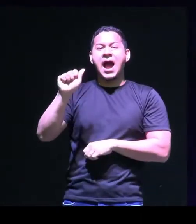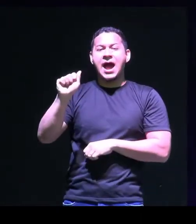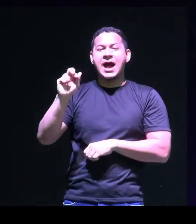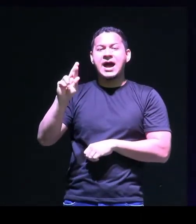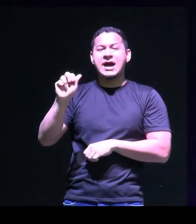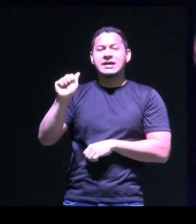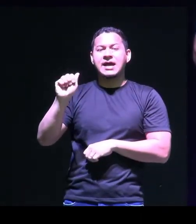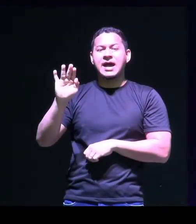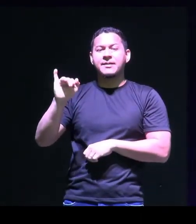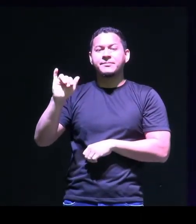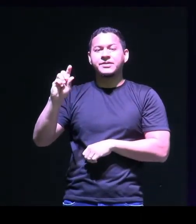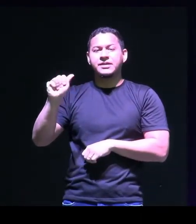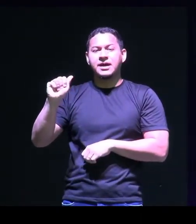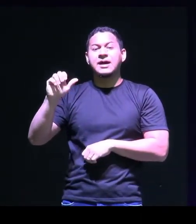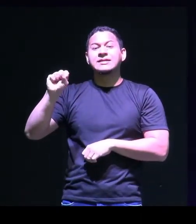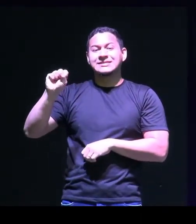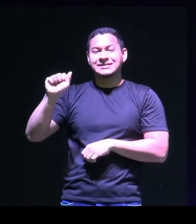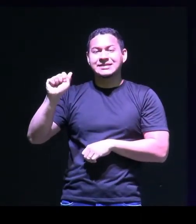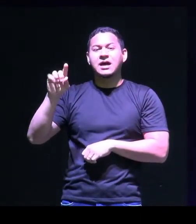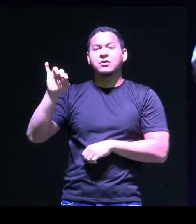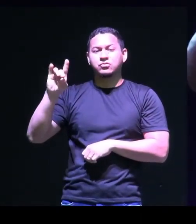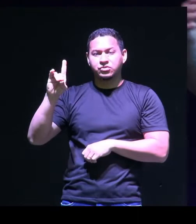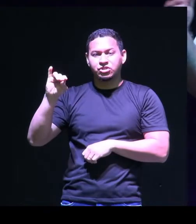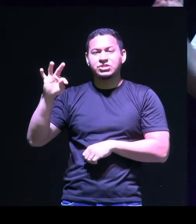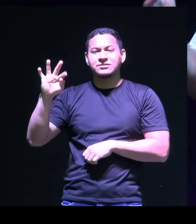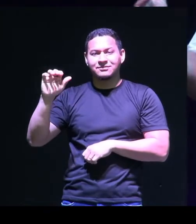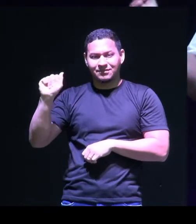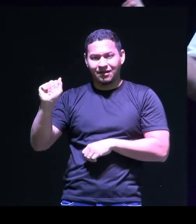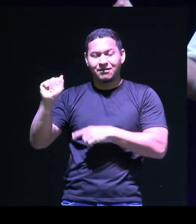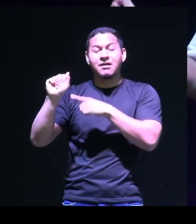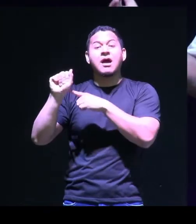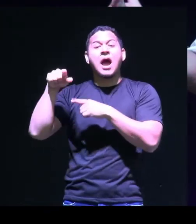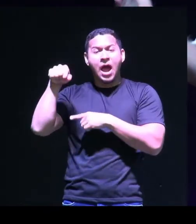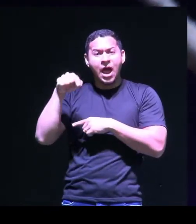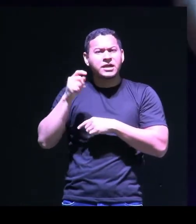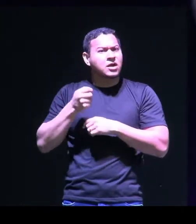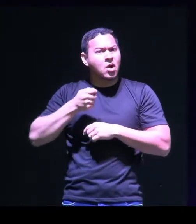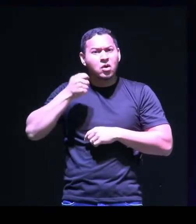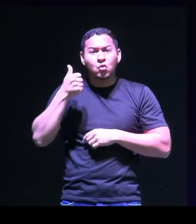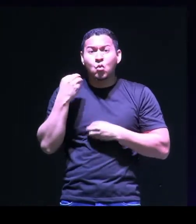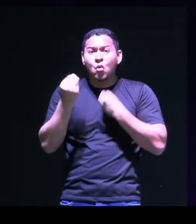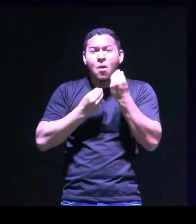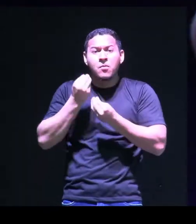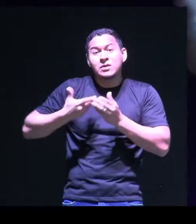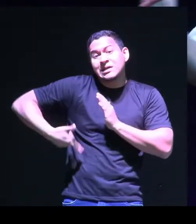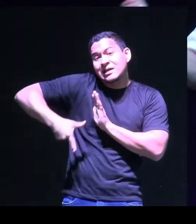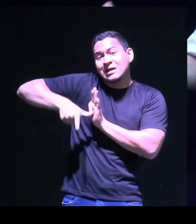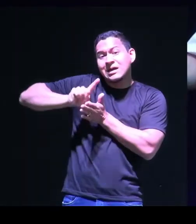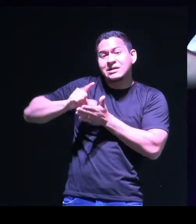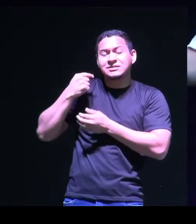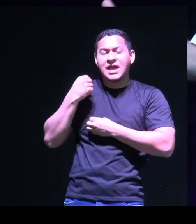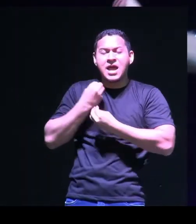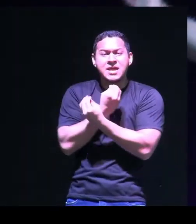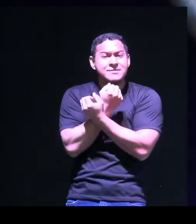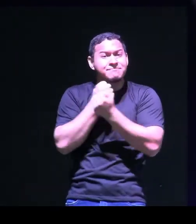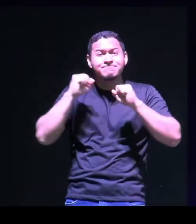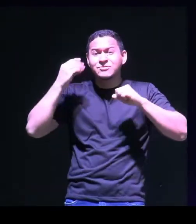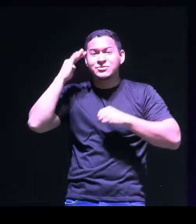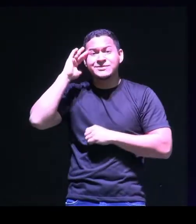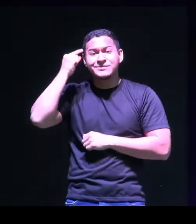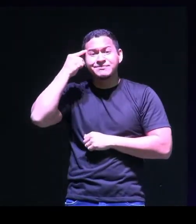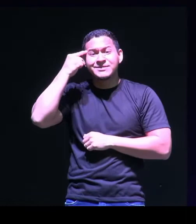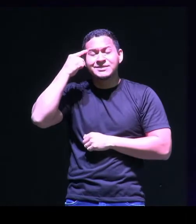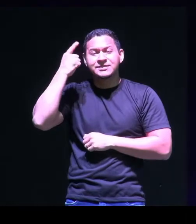completamente suas relações com Israel. E hoje em dia, algo que era impensável, aviões de Israel já